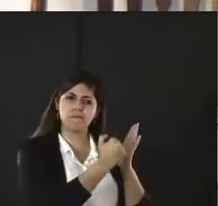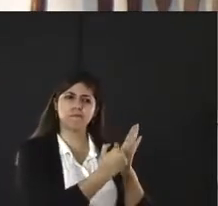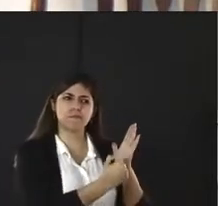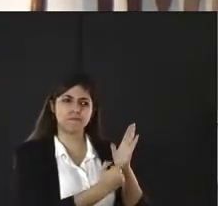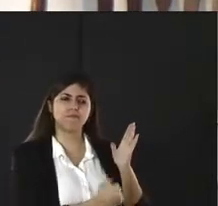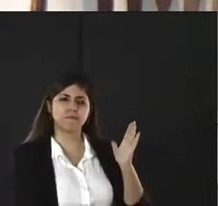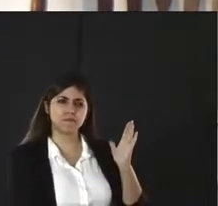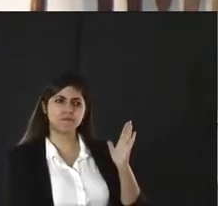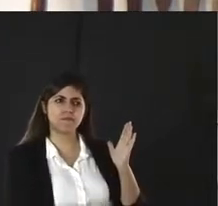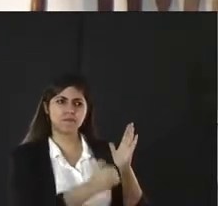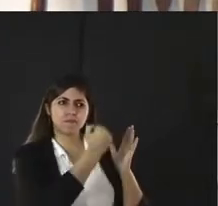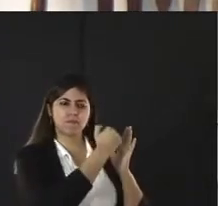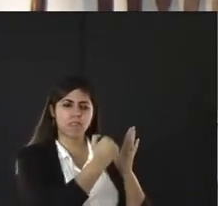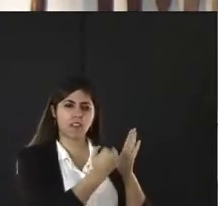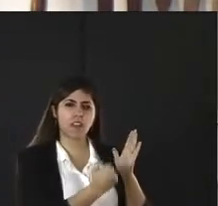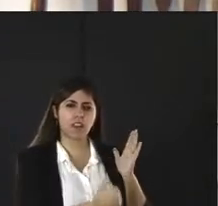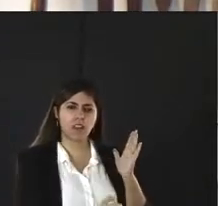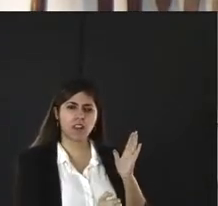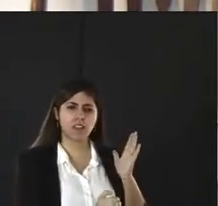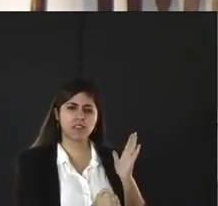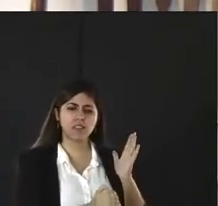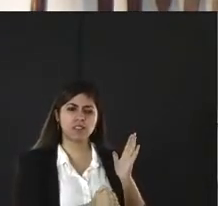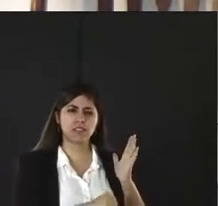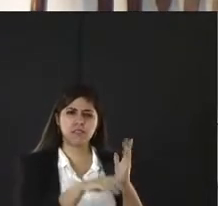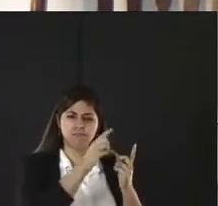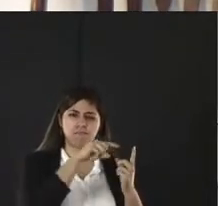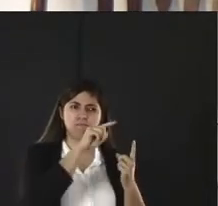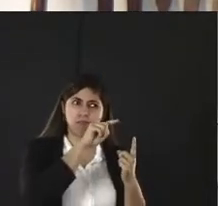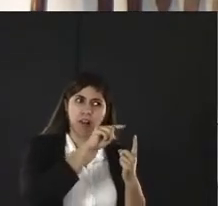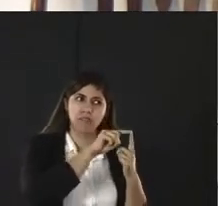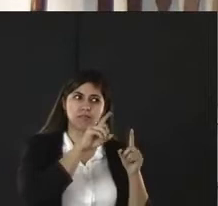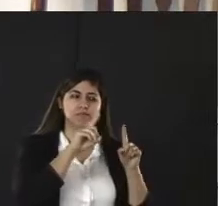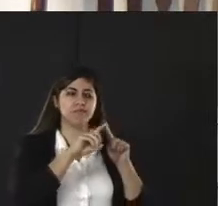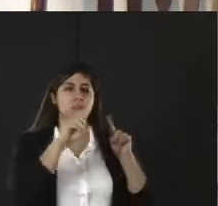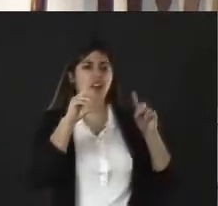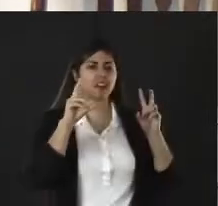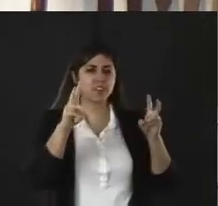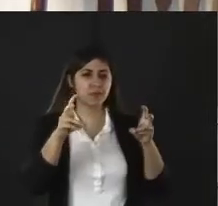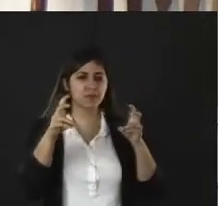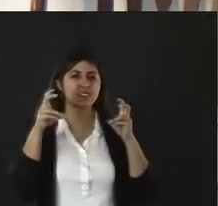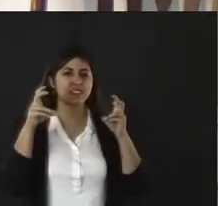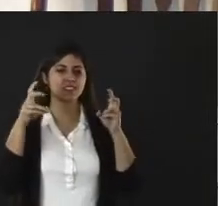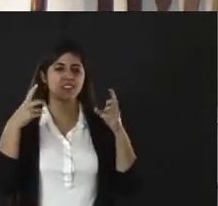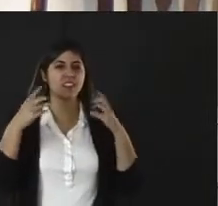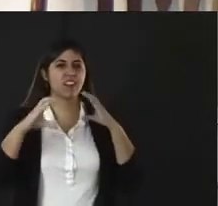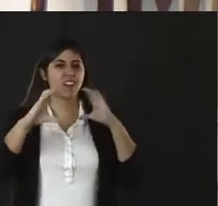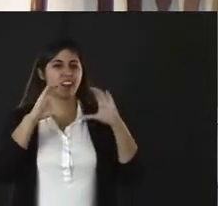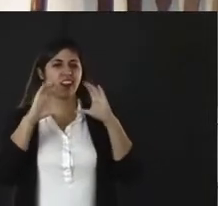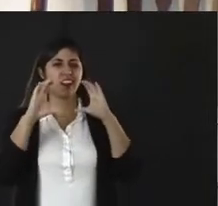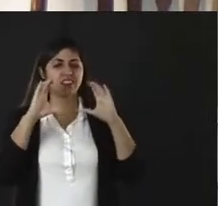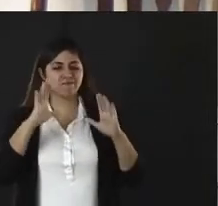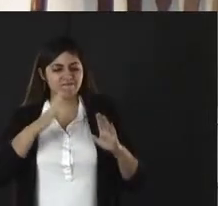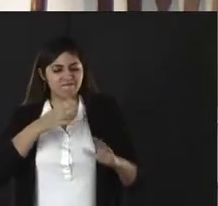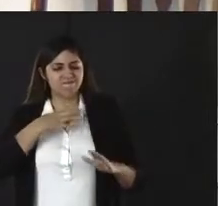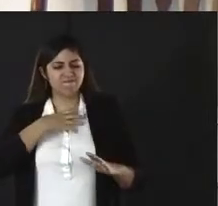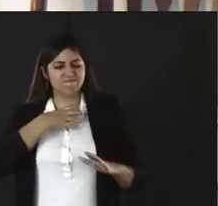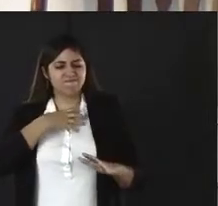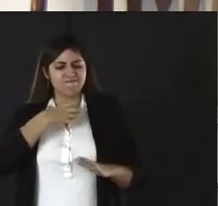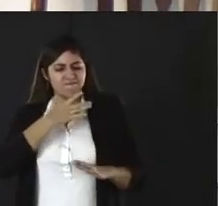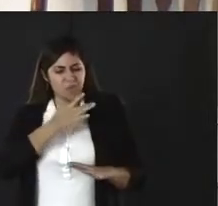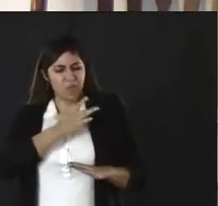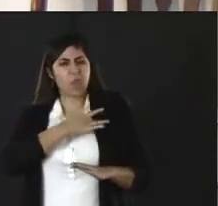liturgia com sentido mas quando eu vi pela manhã aqui as canções com os irmãos foi profundamente tocado